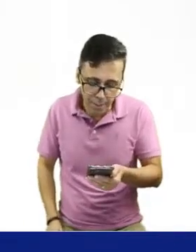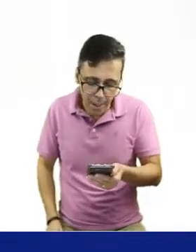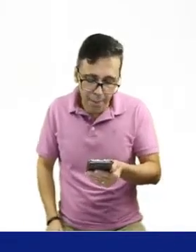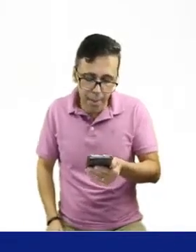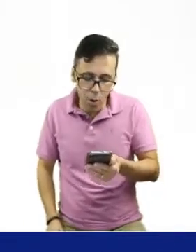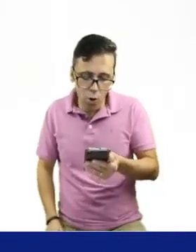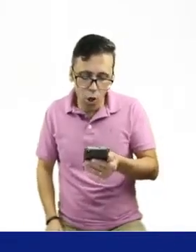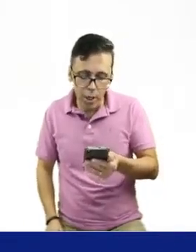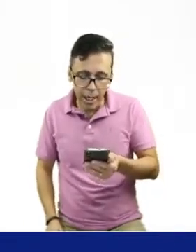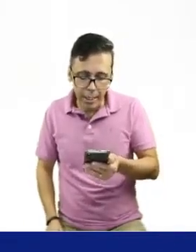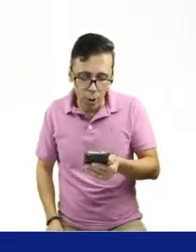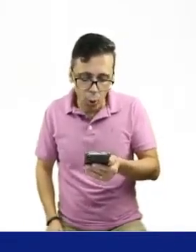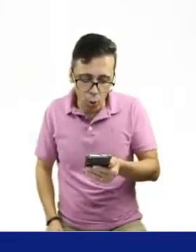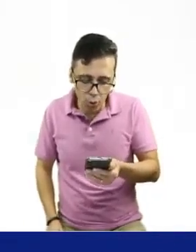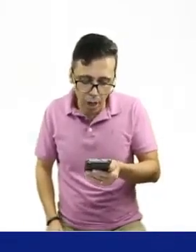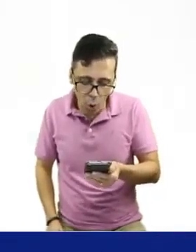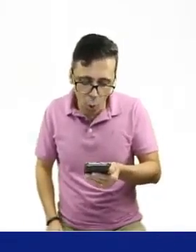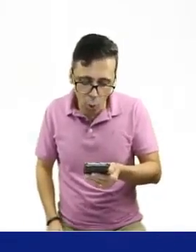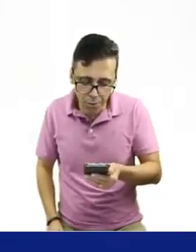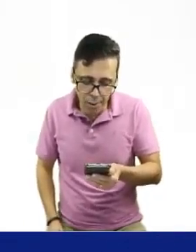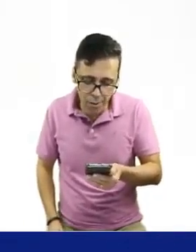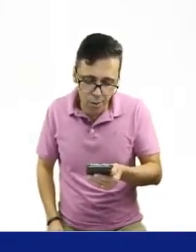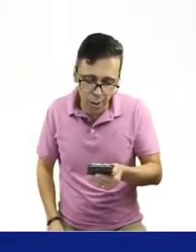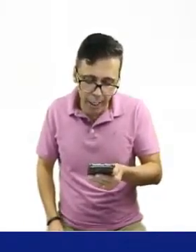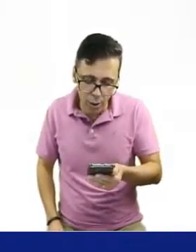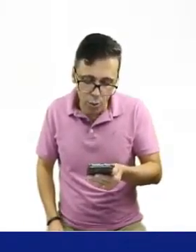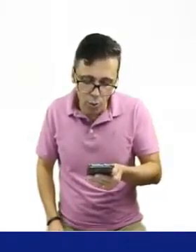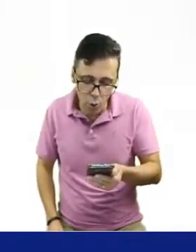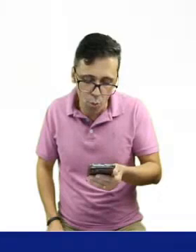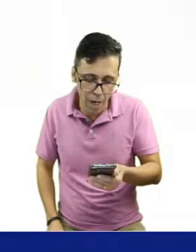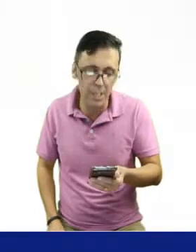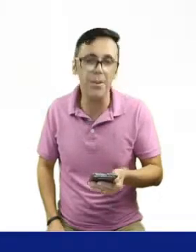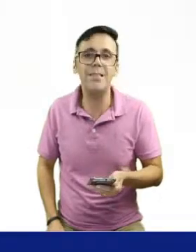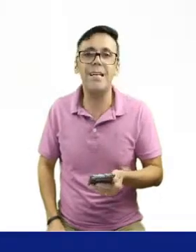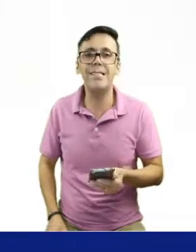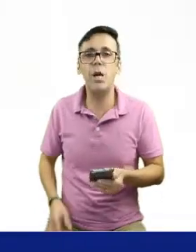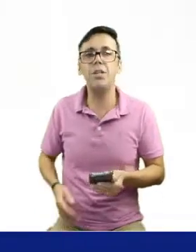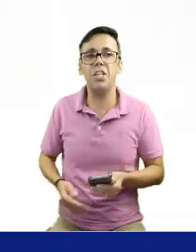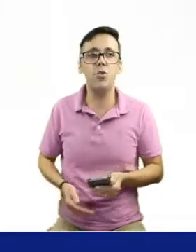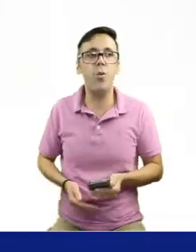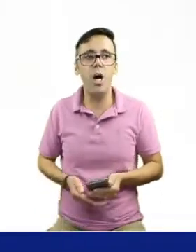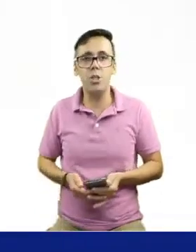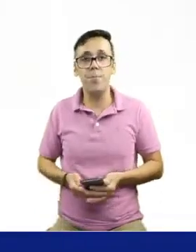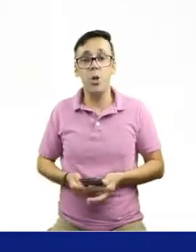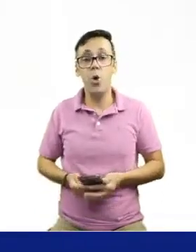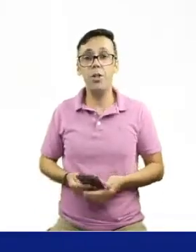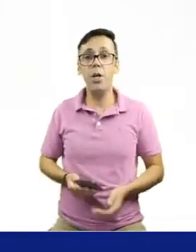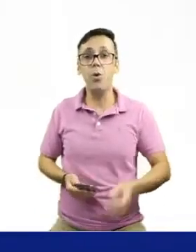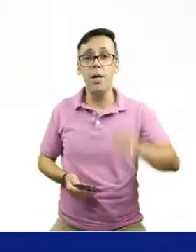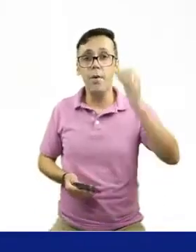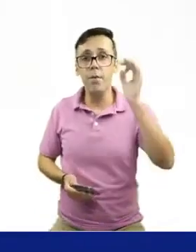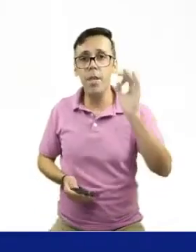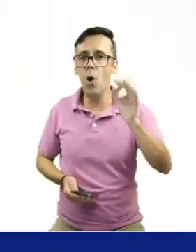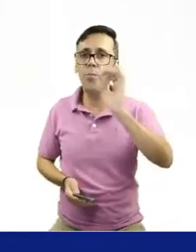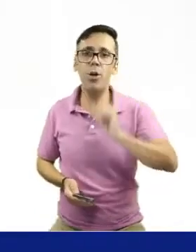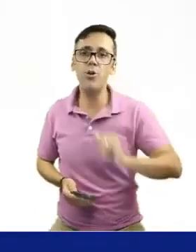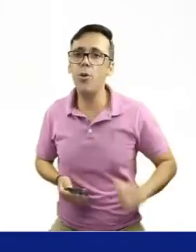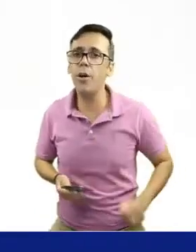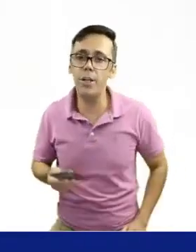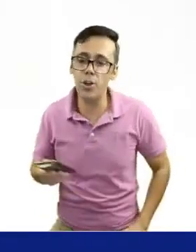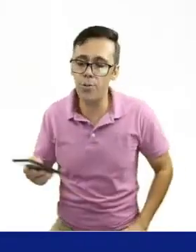ato da Posse não colocarem incluso alguns esses direitos como alimentação e transporte Rodrigo